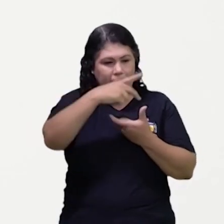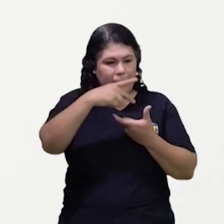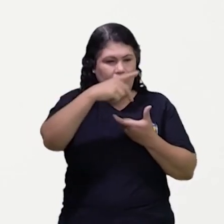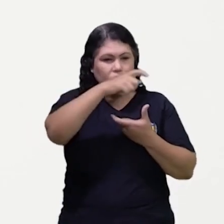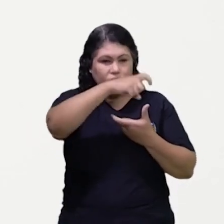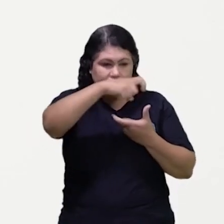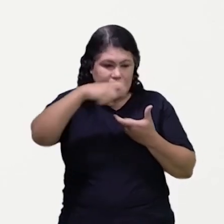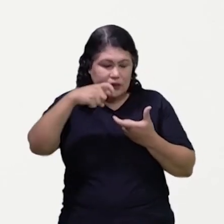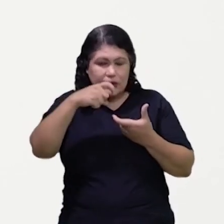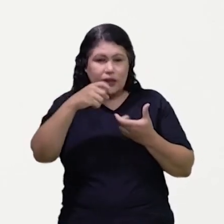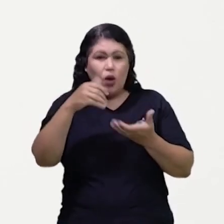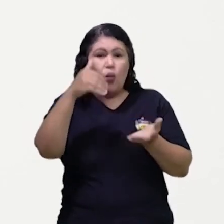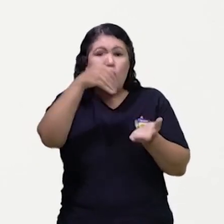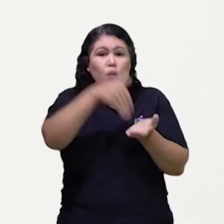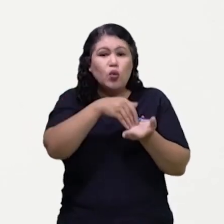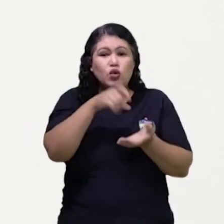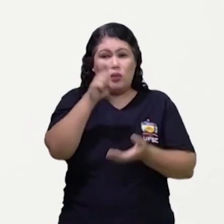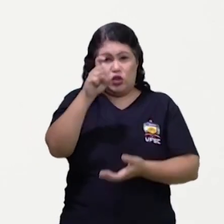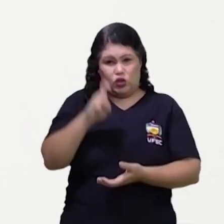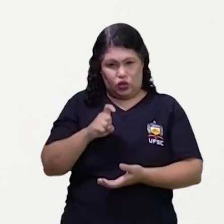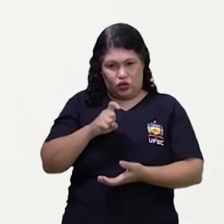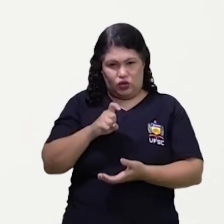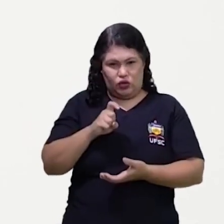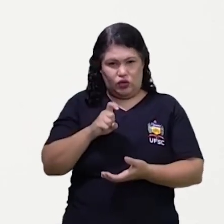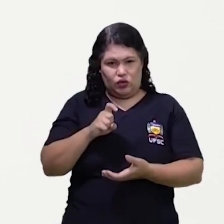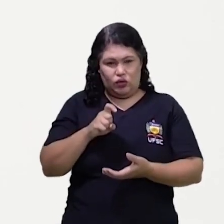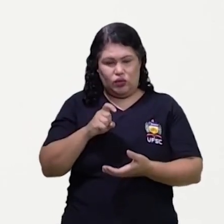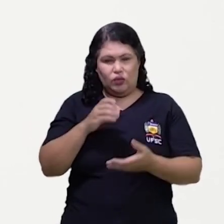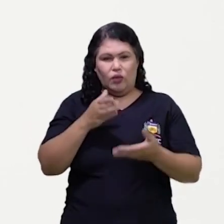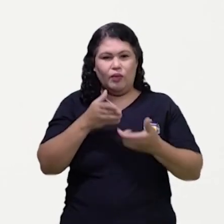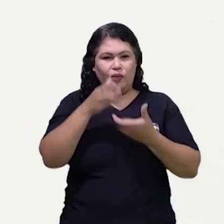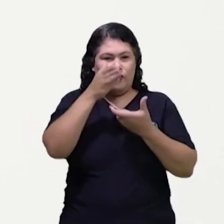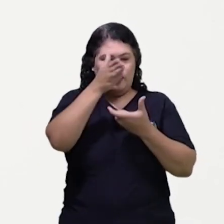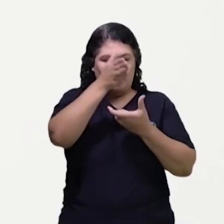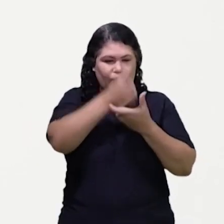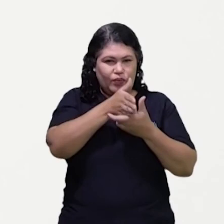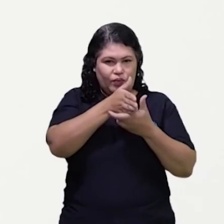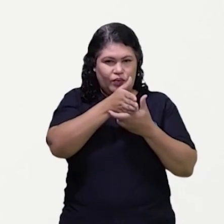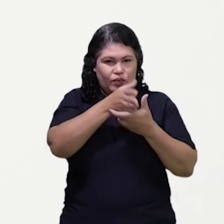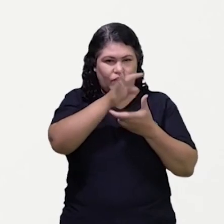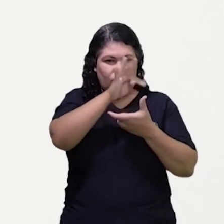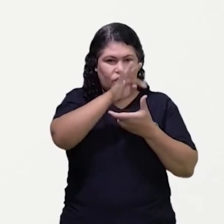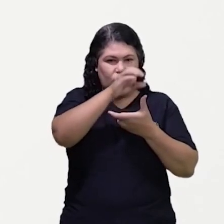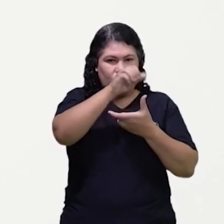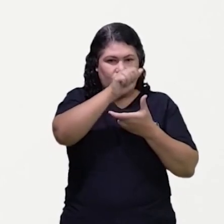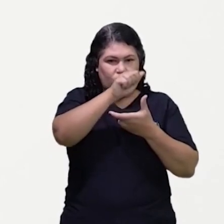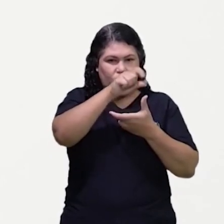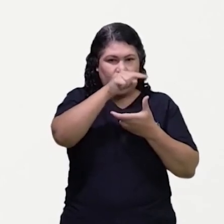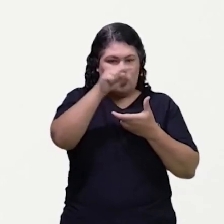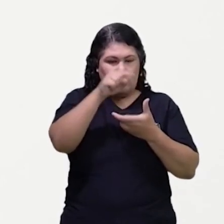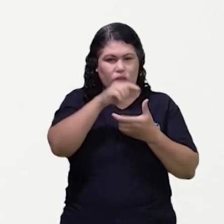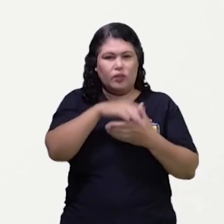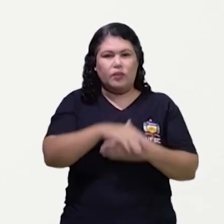Ok? Aí, olha só. Última, penúltima.